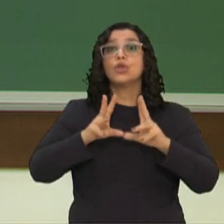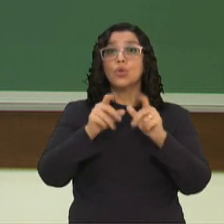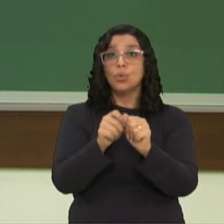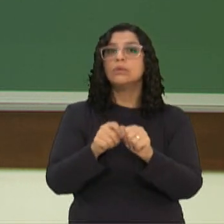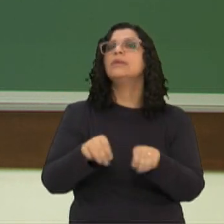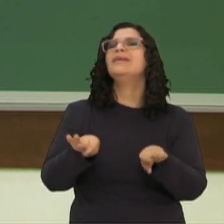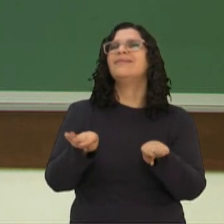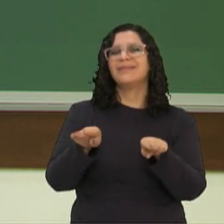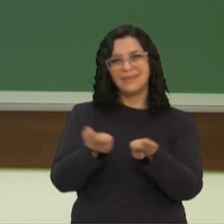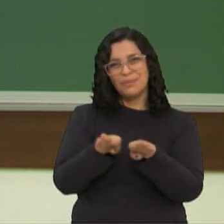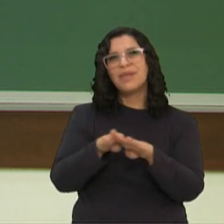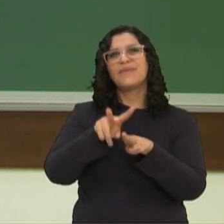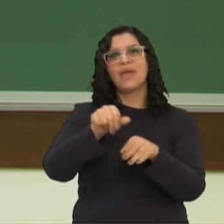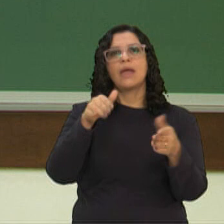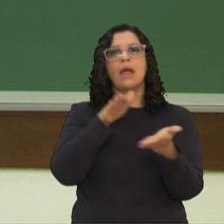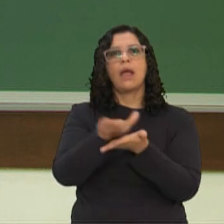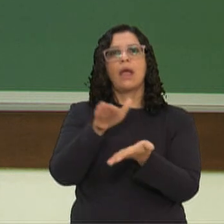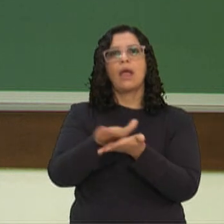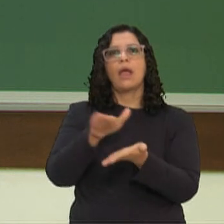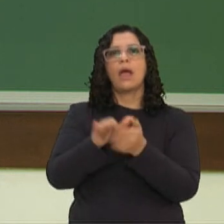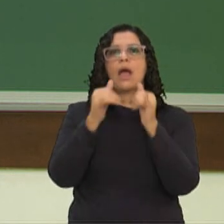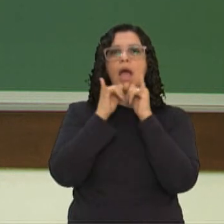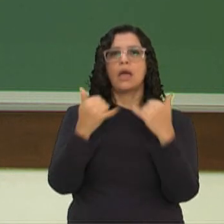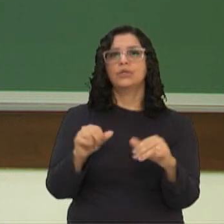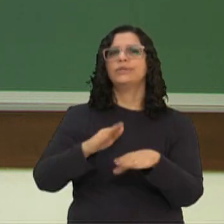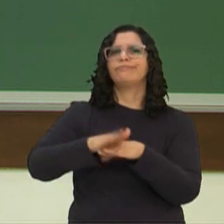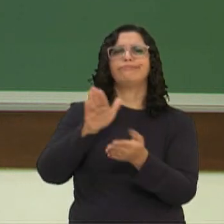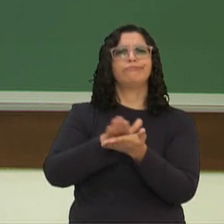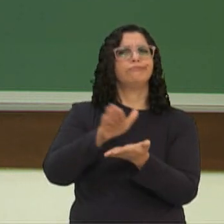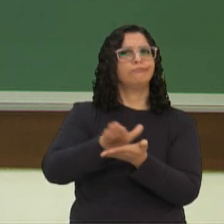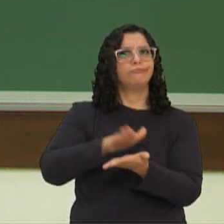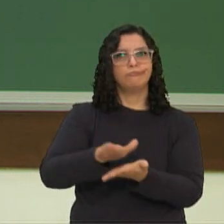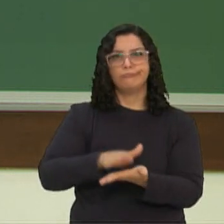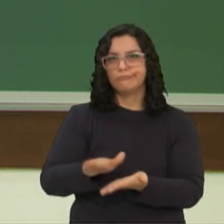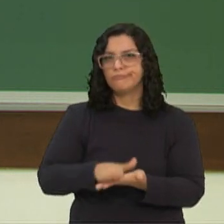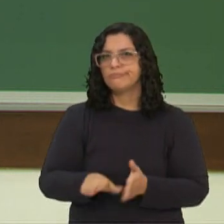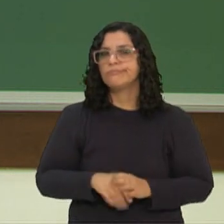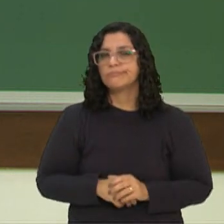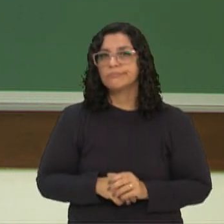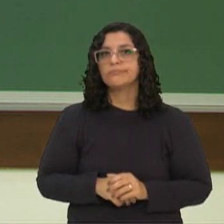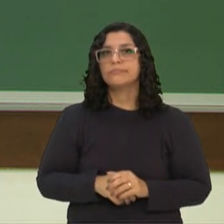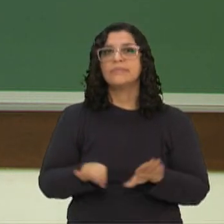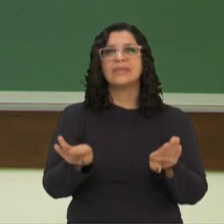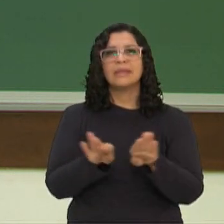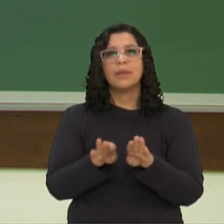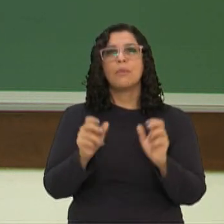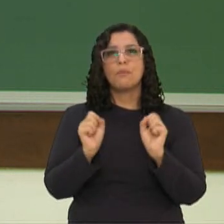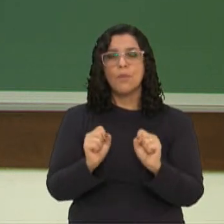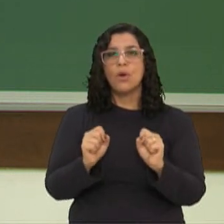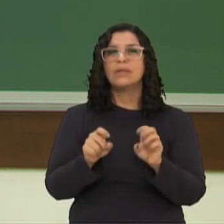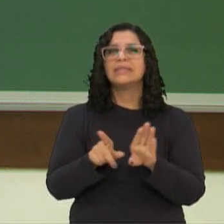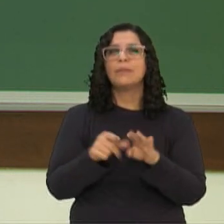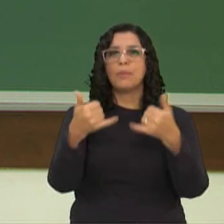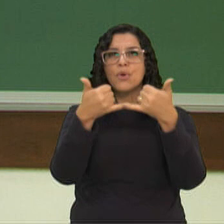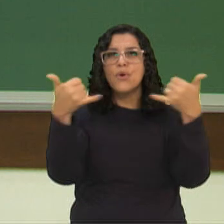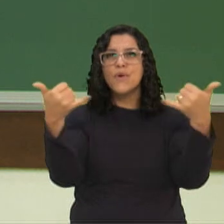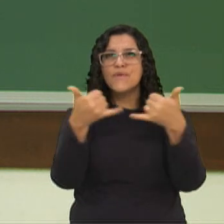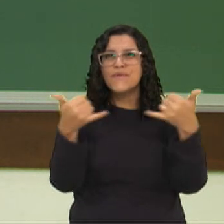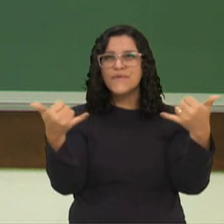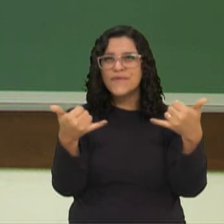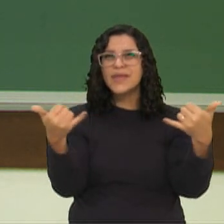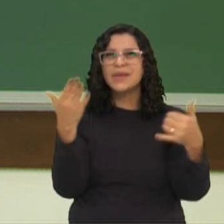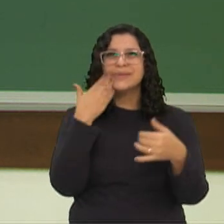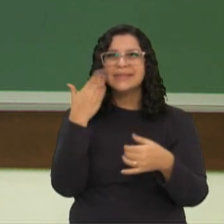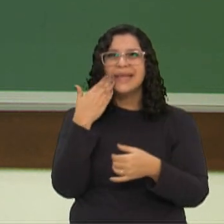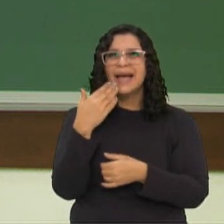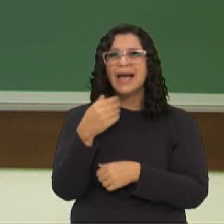gastar mais energia ainda, além de ocasionar, porque o enferrujamento ali, a oxidação dos fios,